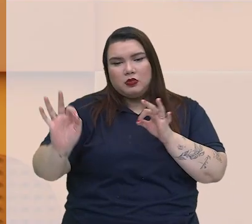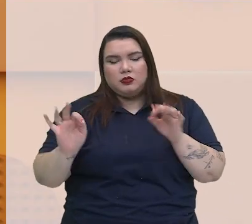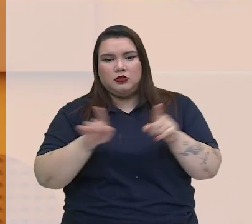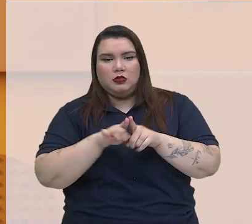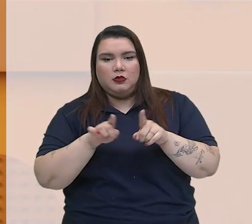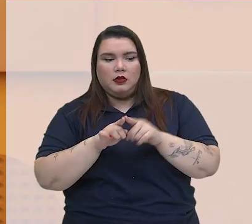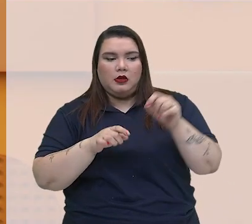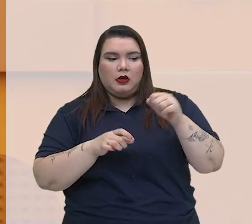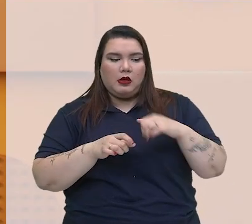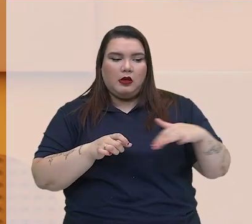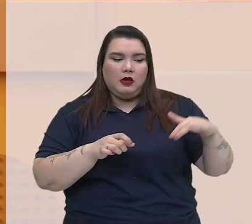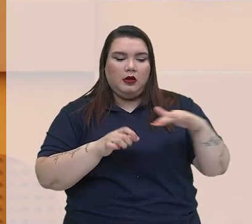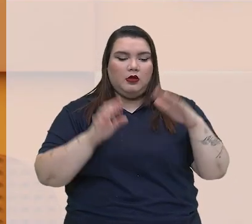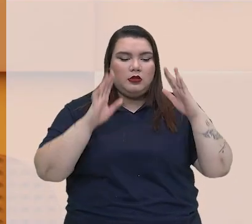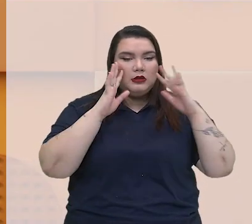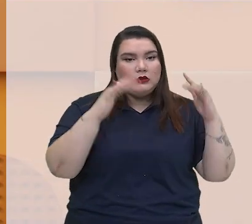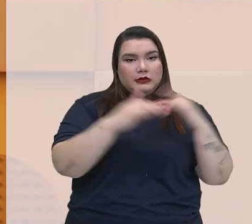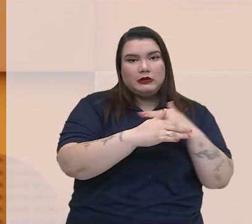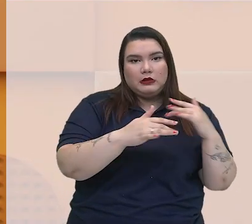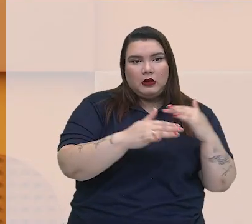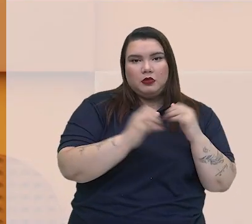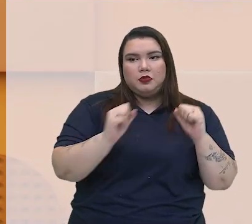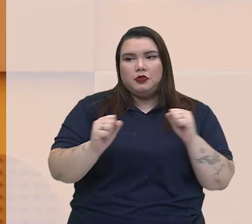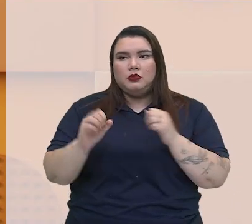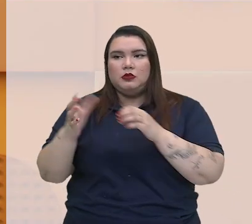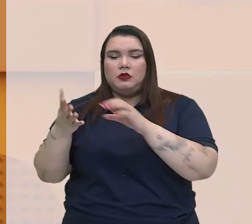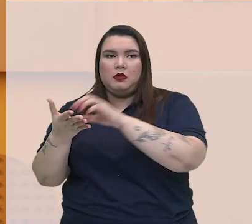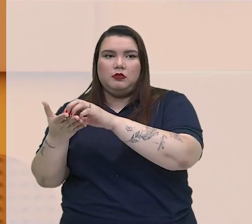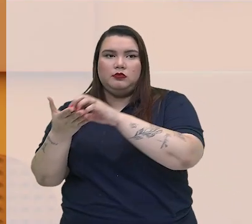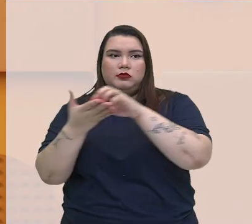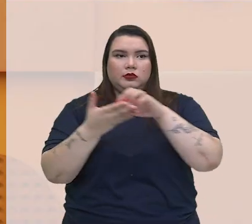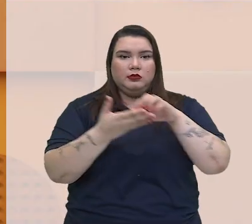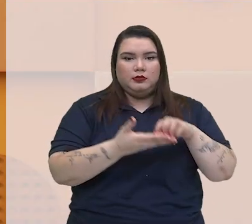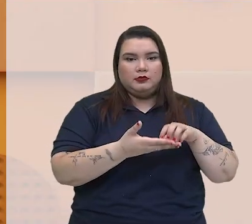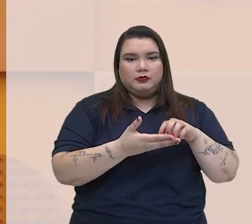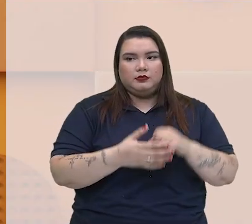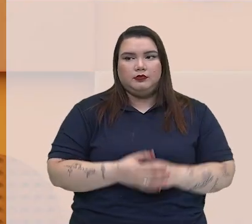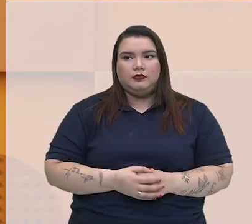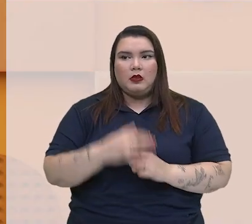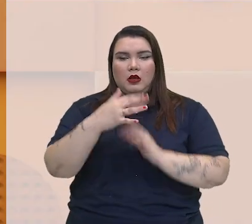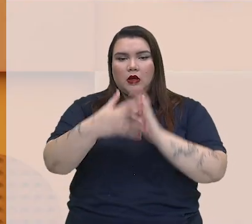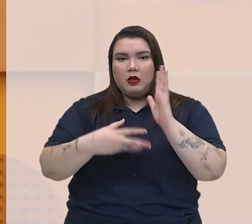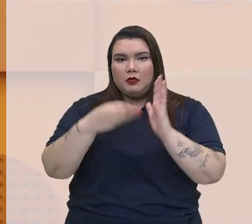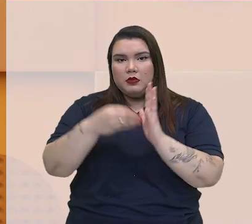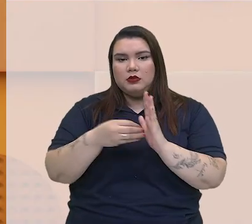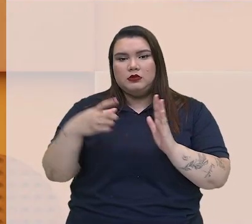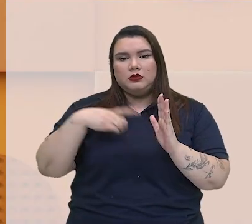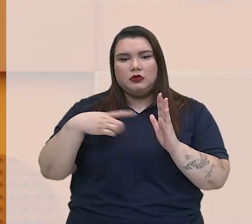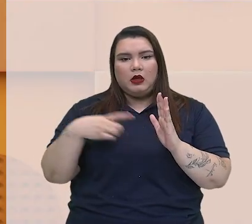para áreas mais centrais. Na Amazônia, nós temos